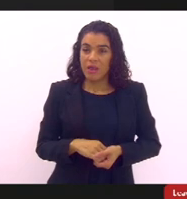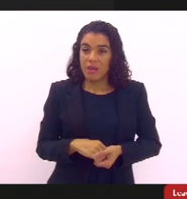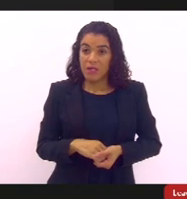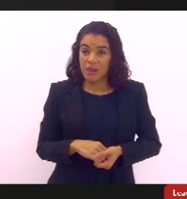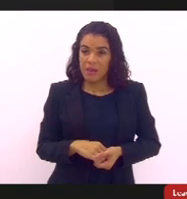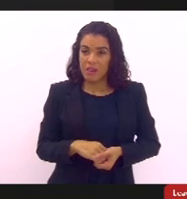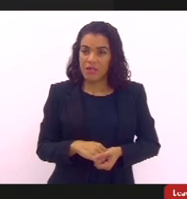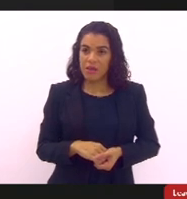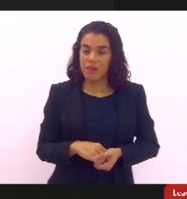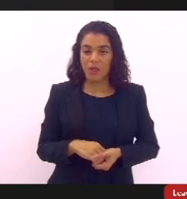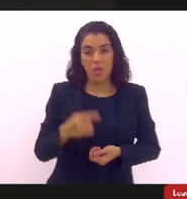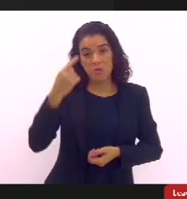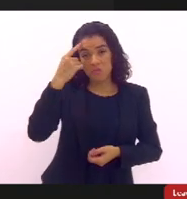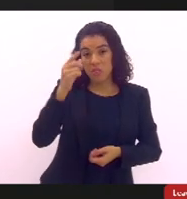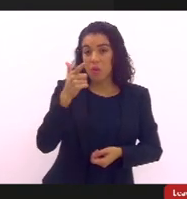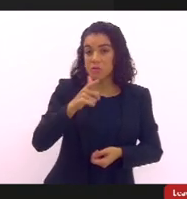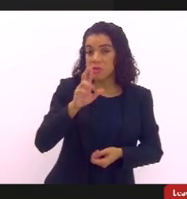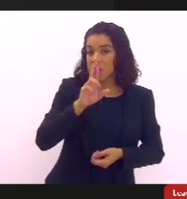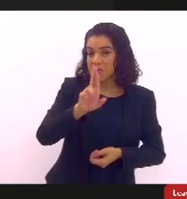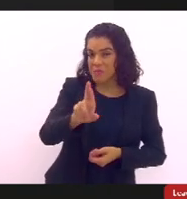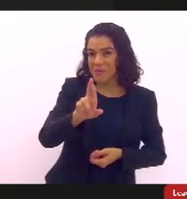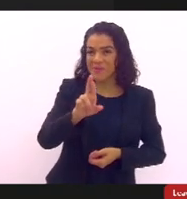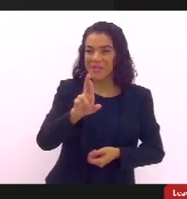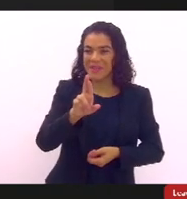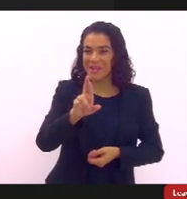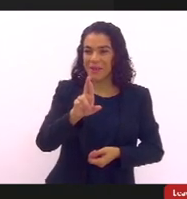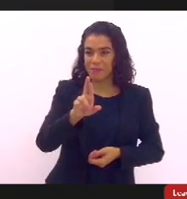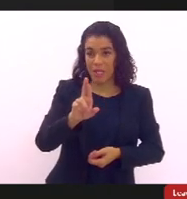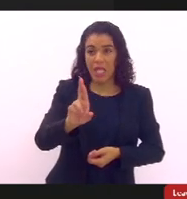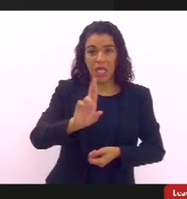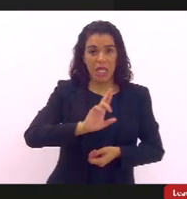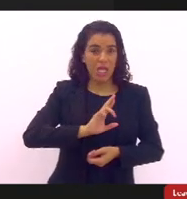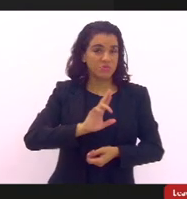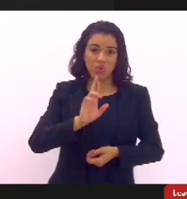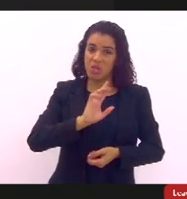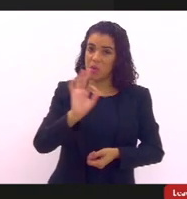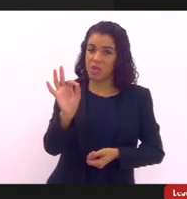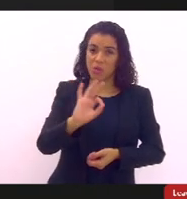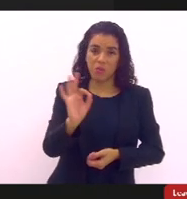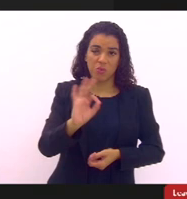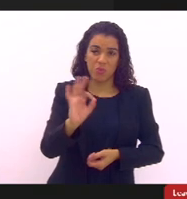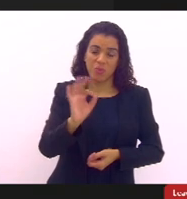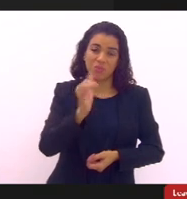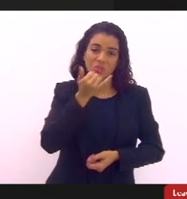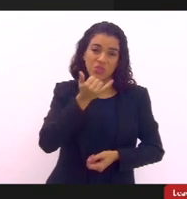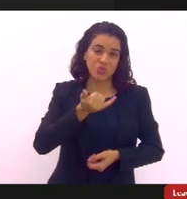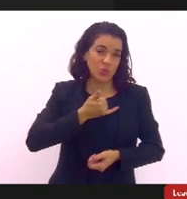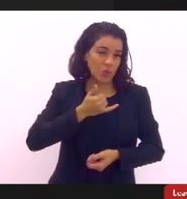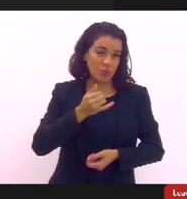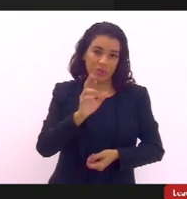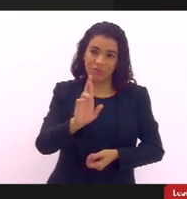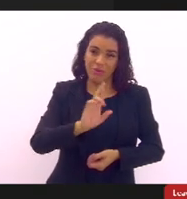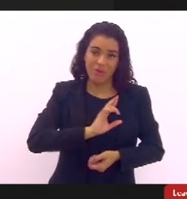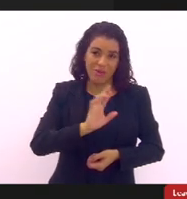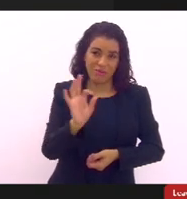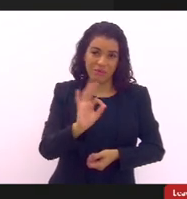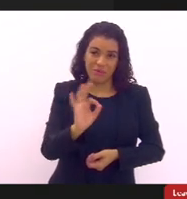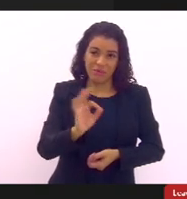Presidente, eu não sei se eu respondi a pergunta da senhora, mas... Não, não respondeu, não. Desculpe, mas não